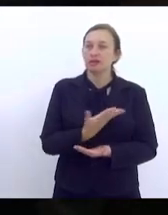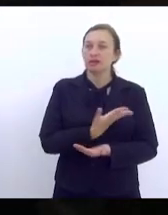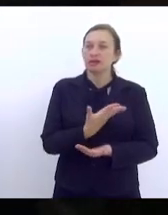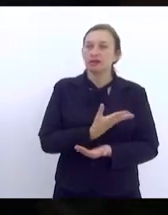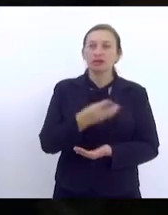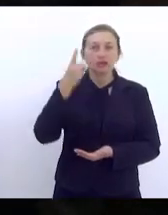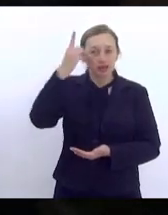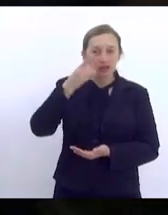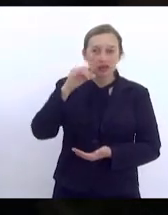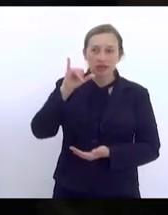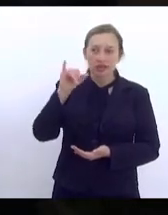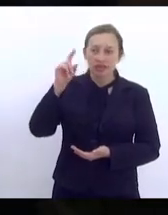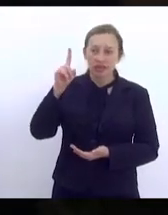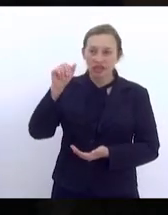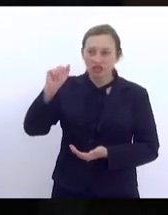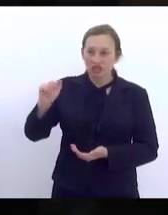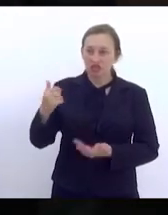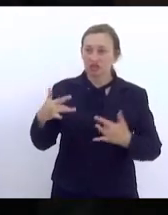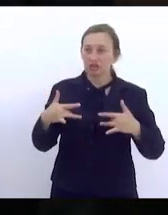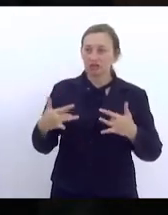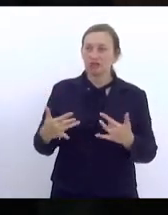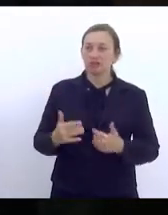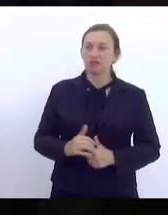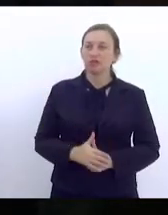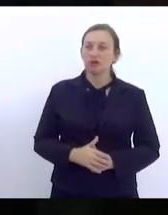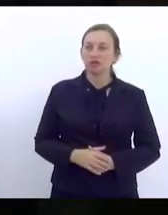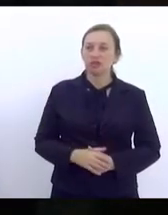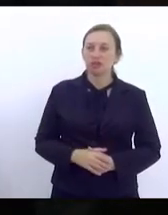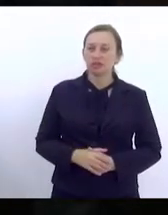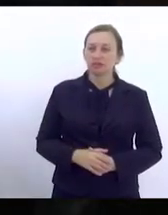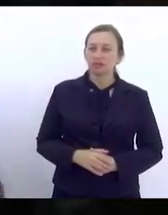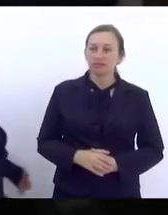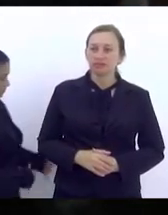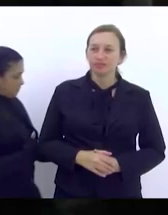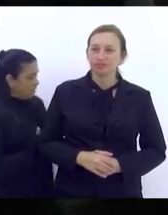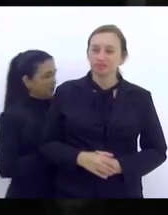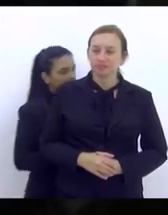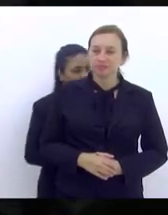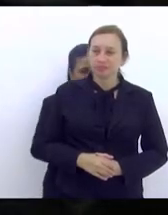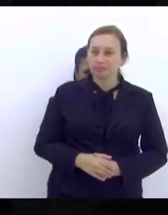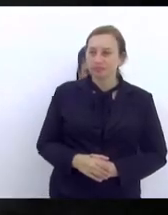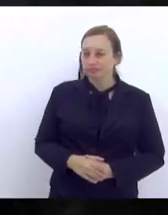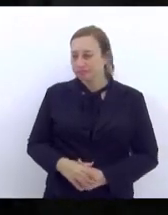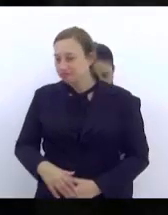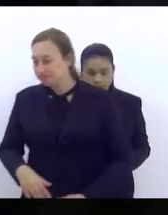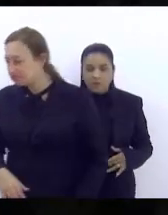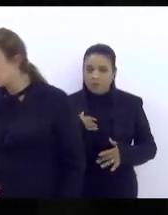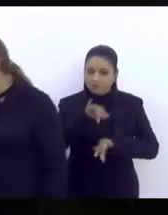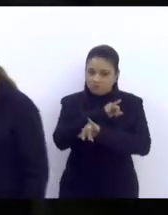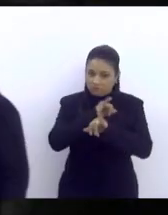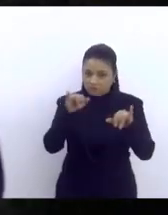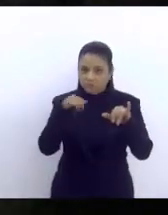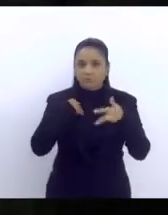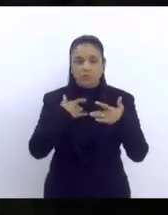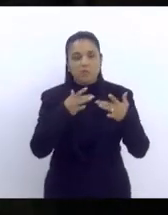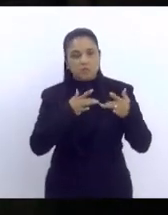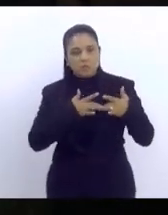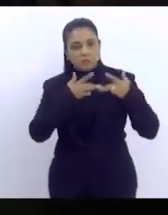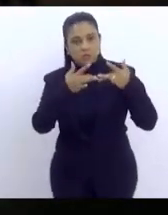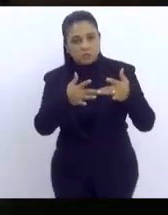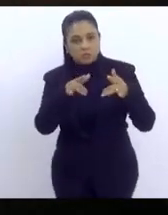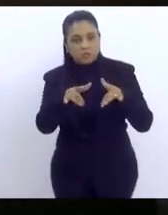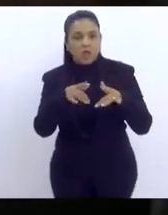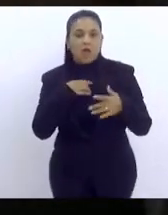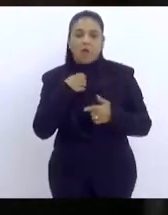deputada de solidariedade apesar de já ter o feito pessoalmente e dizer também que me solidarizo com